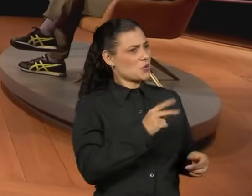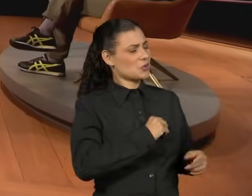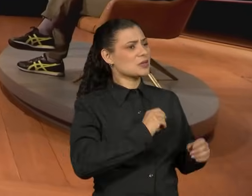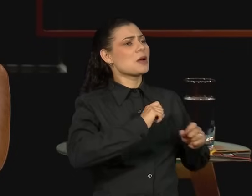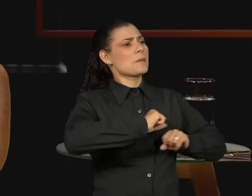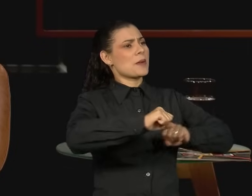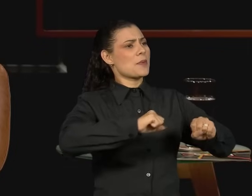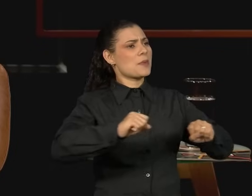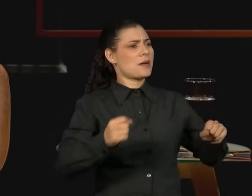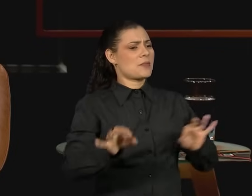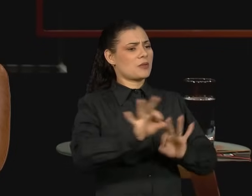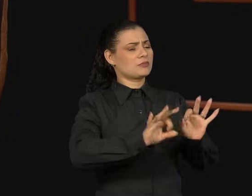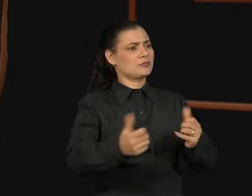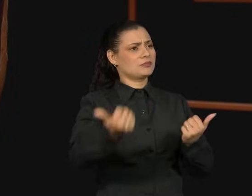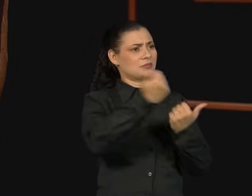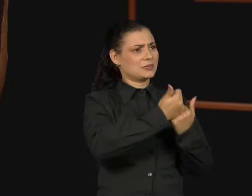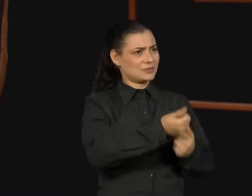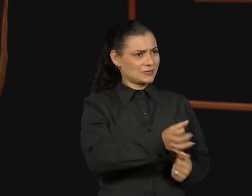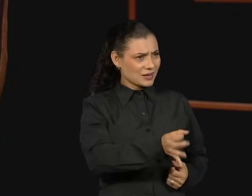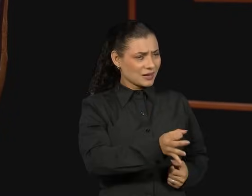de Recolocação.